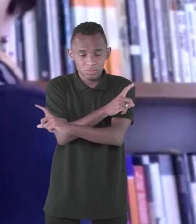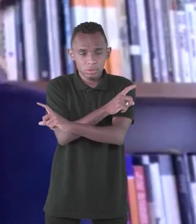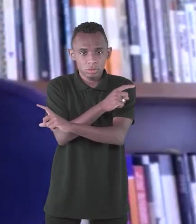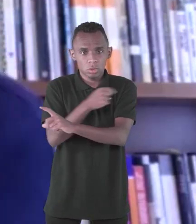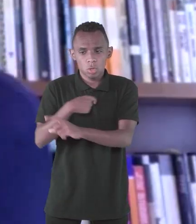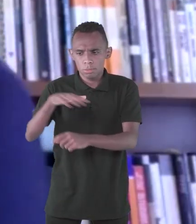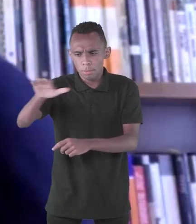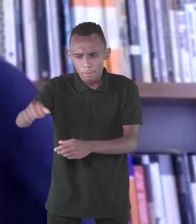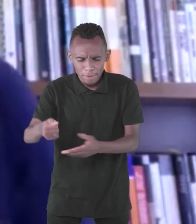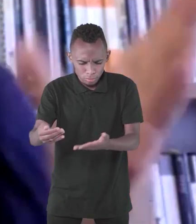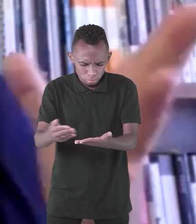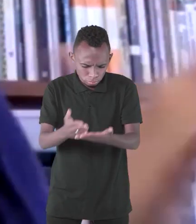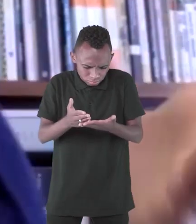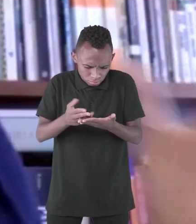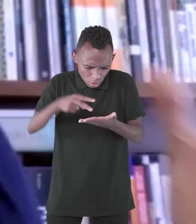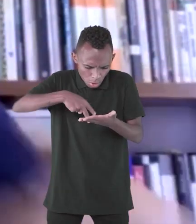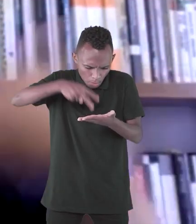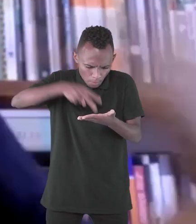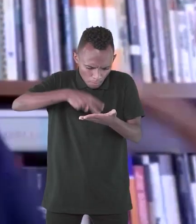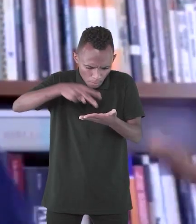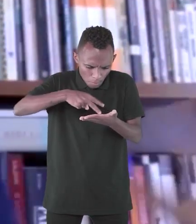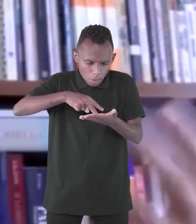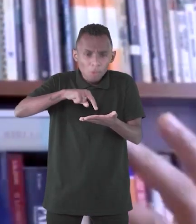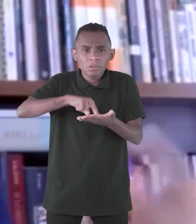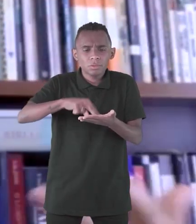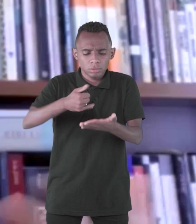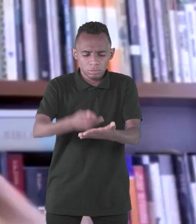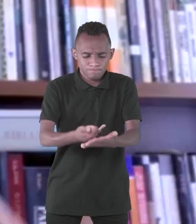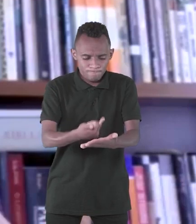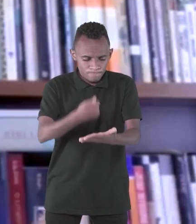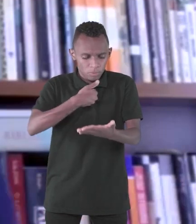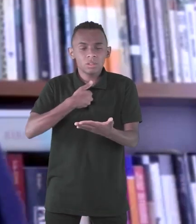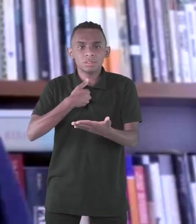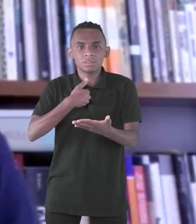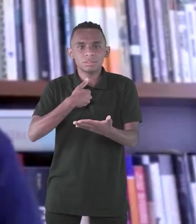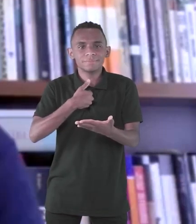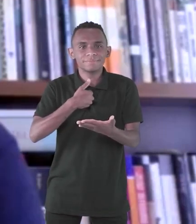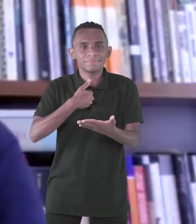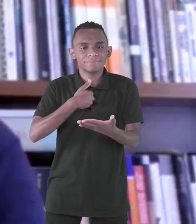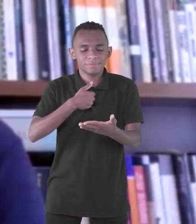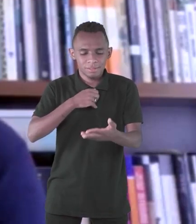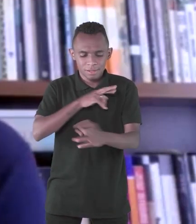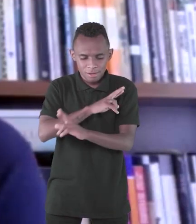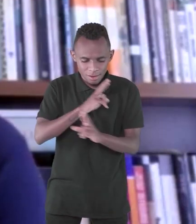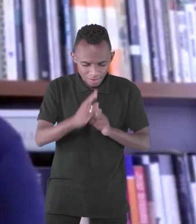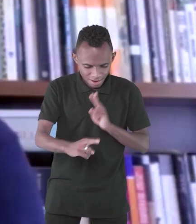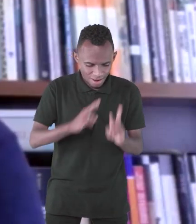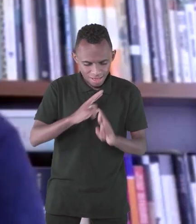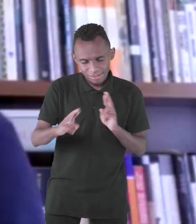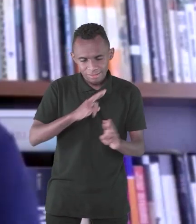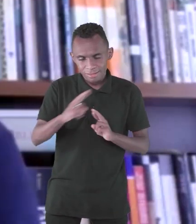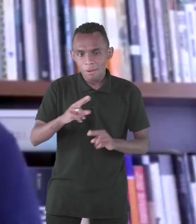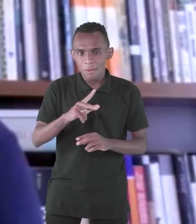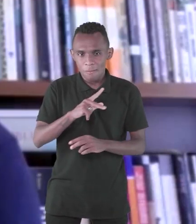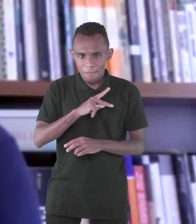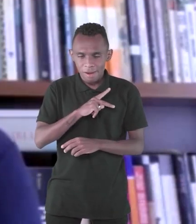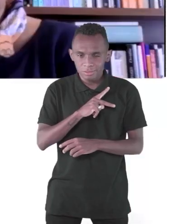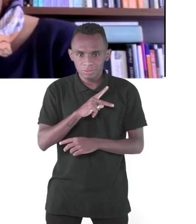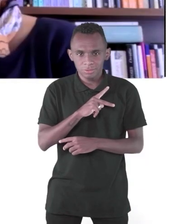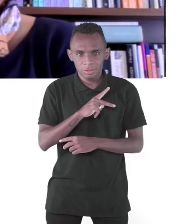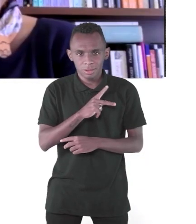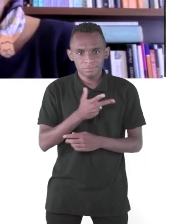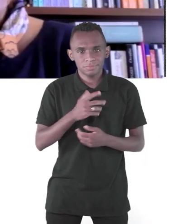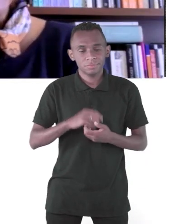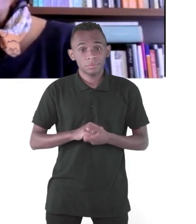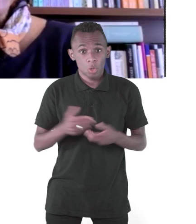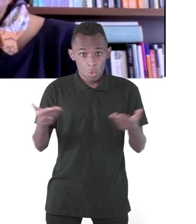dou uma olhada, tiro, abro e o livro me diz alguma coisa. É realmente uma relação íntima. Legal.